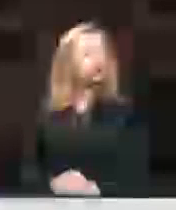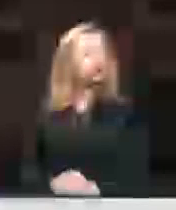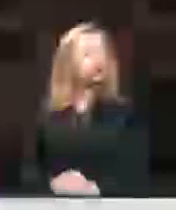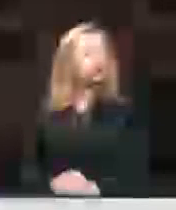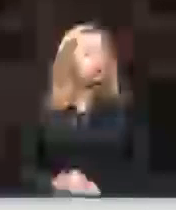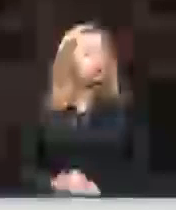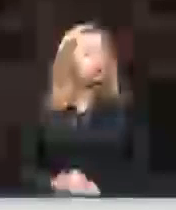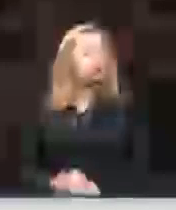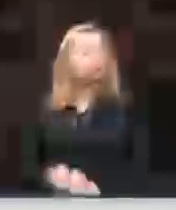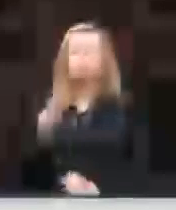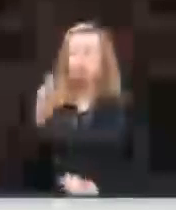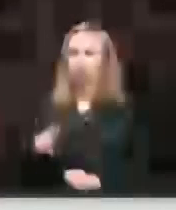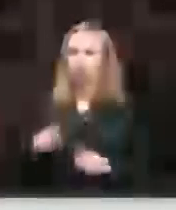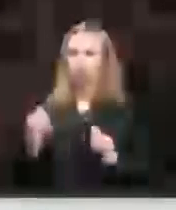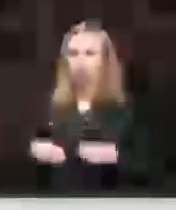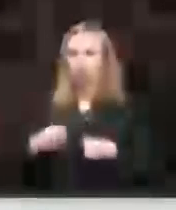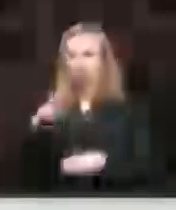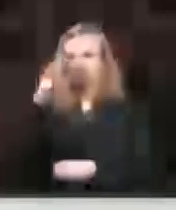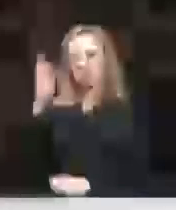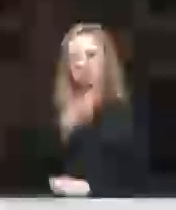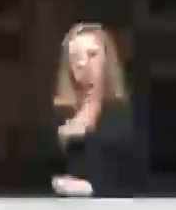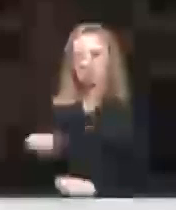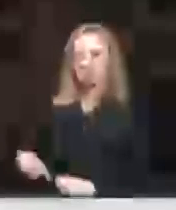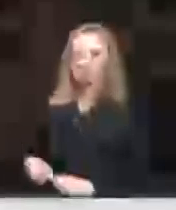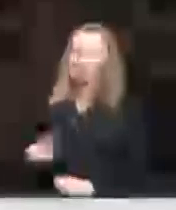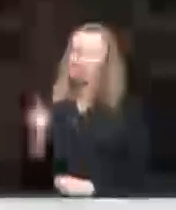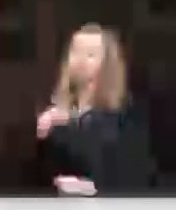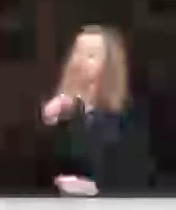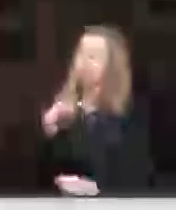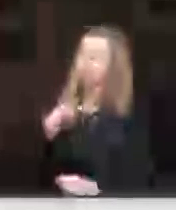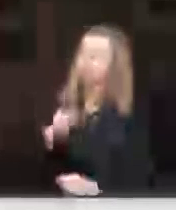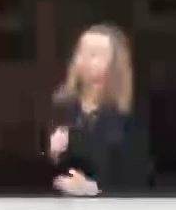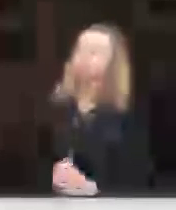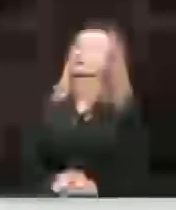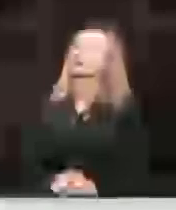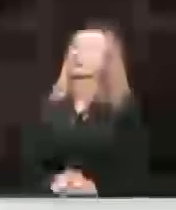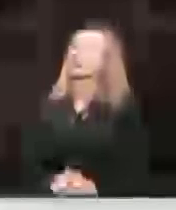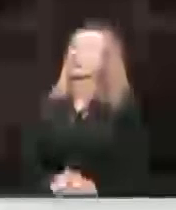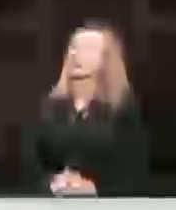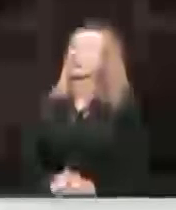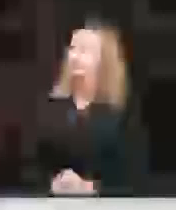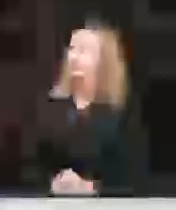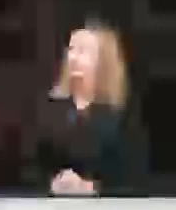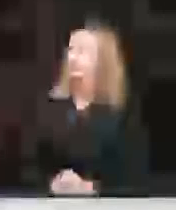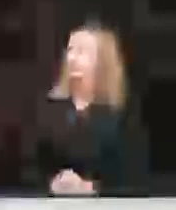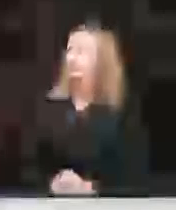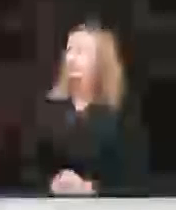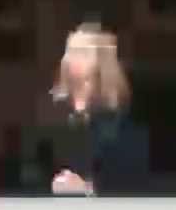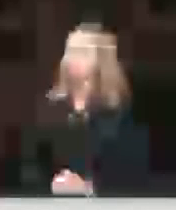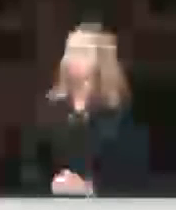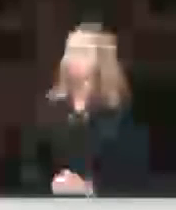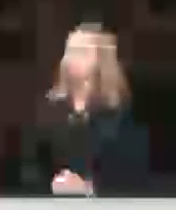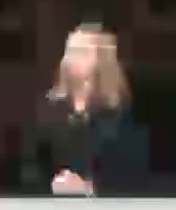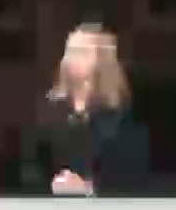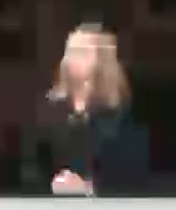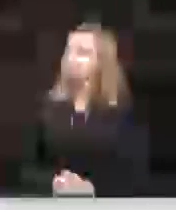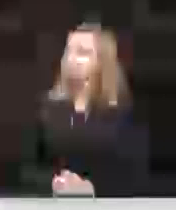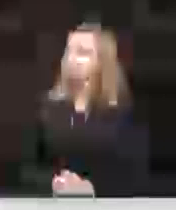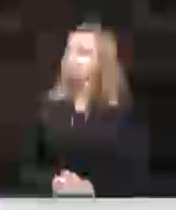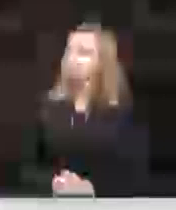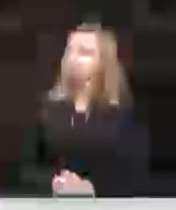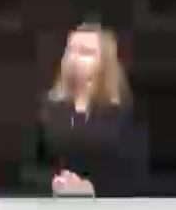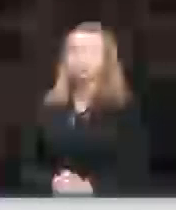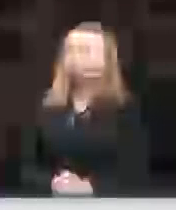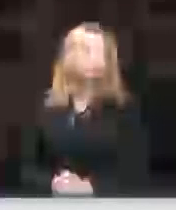É preciso, senhor presidente, desmistificar isto. Por quê? Eu sou da época em que o teto